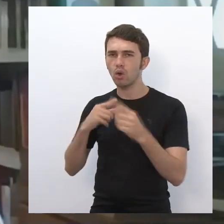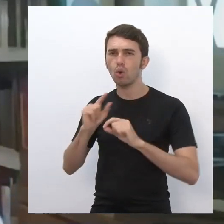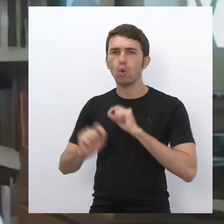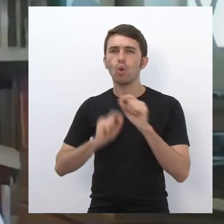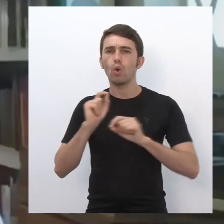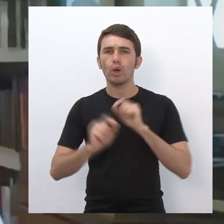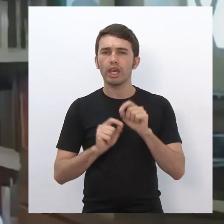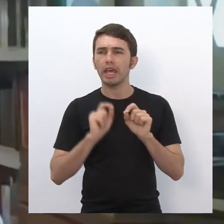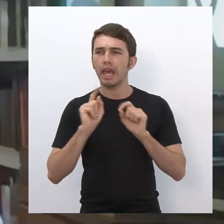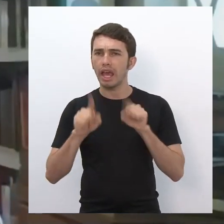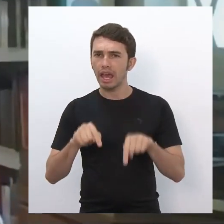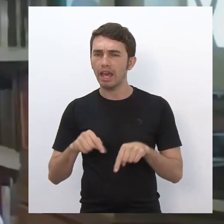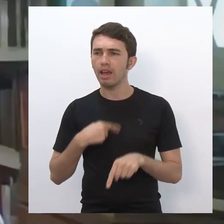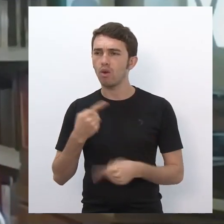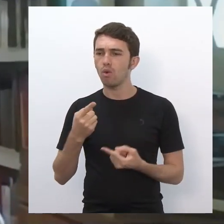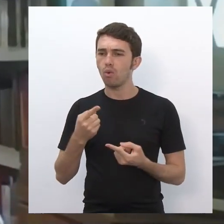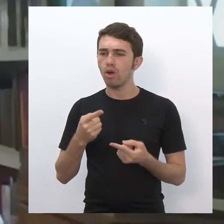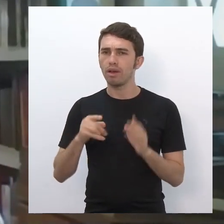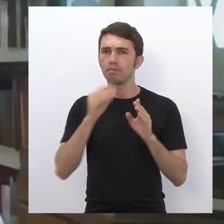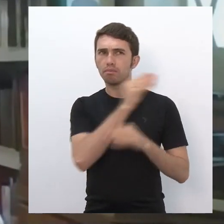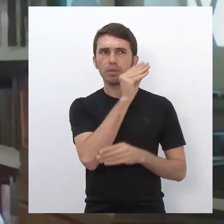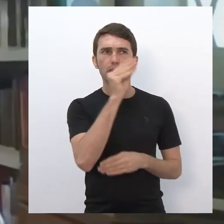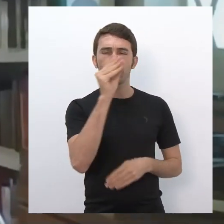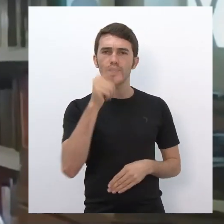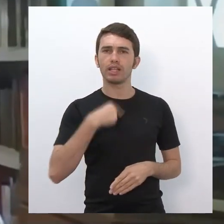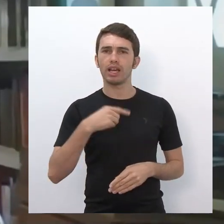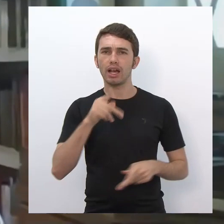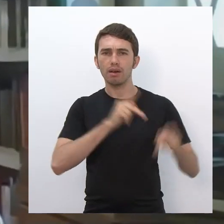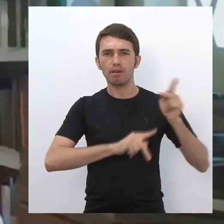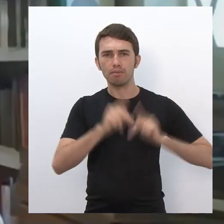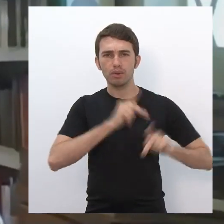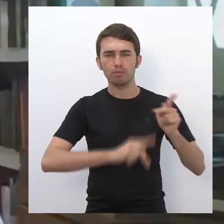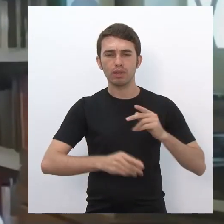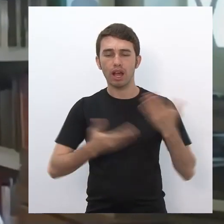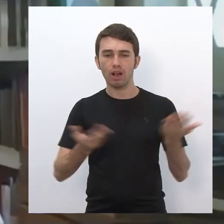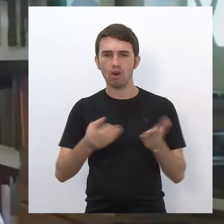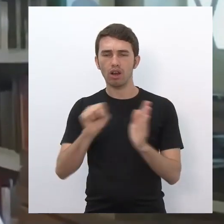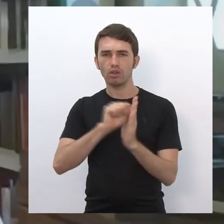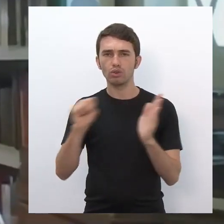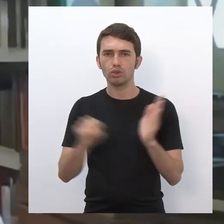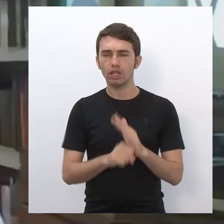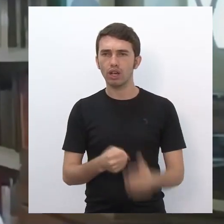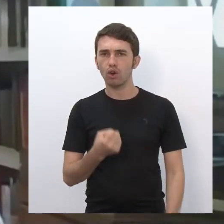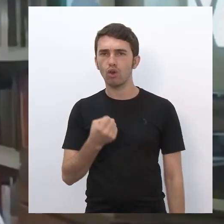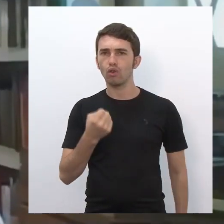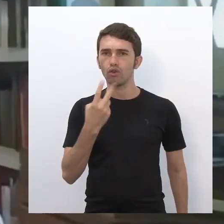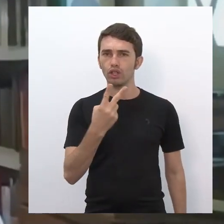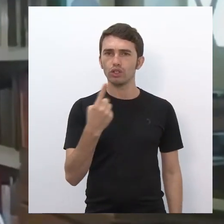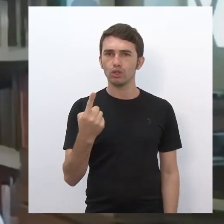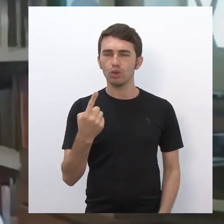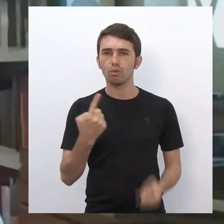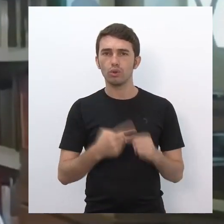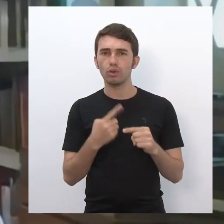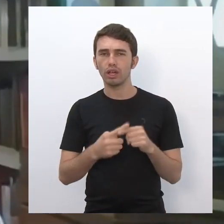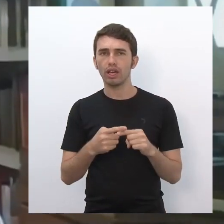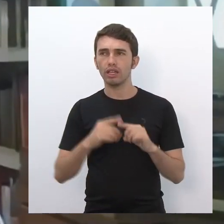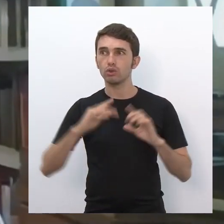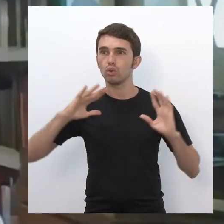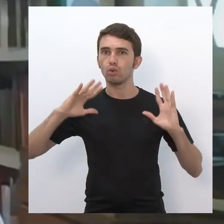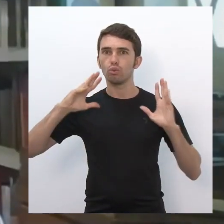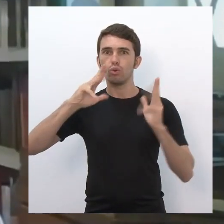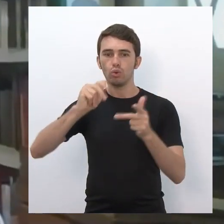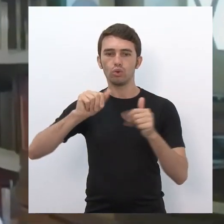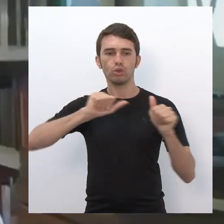biblioteca pública no século XXI, né? As transformações imensas que o nosso mundo está sofrendo, como é que as